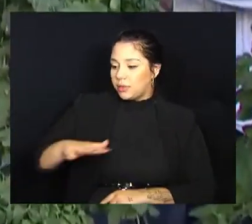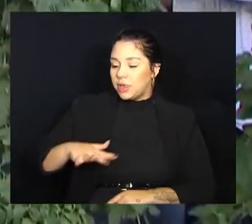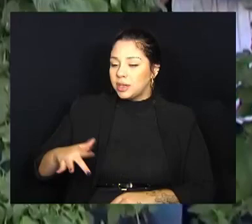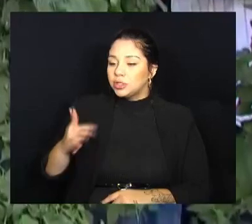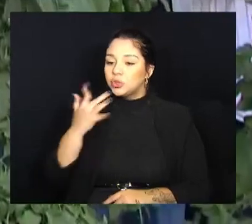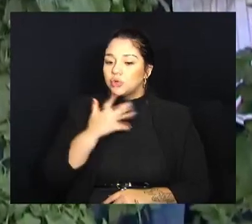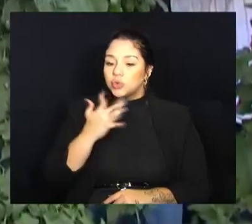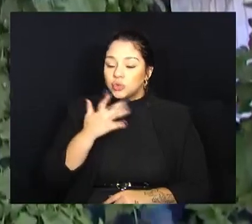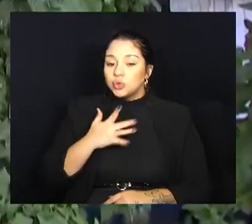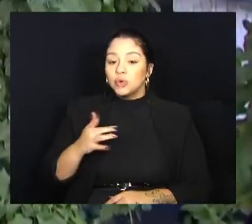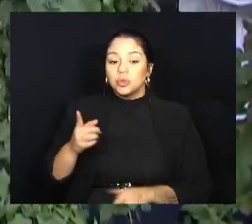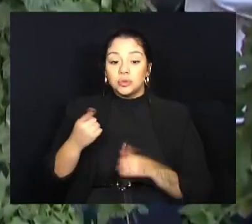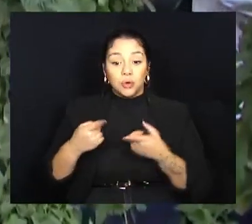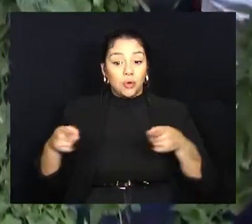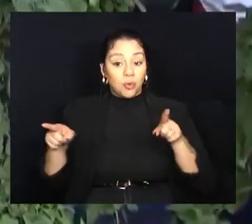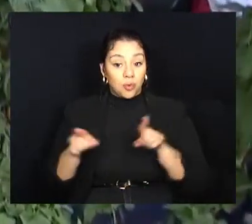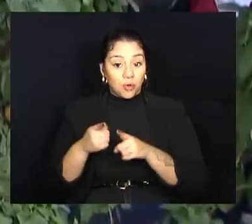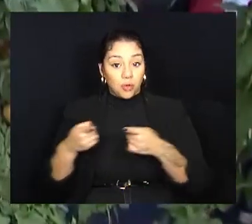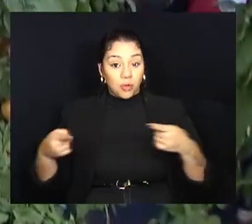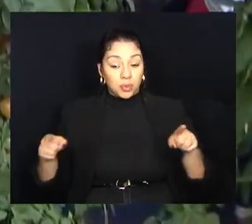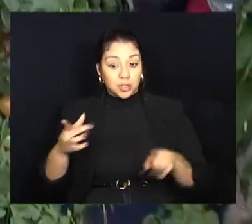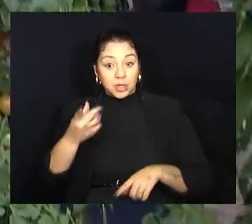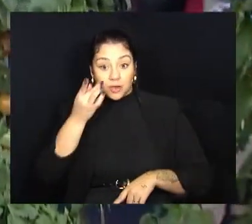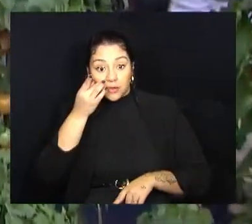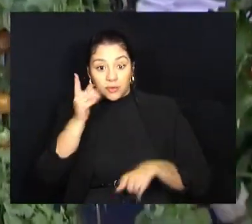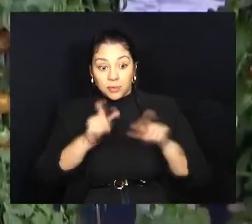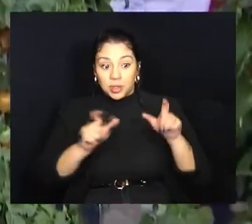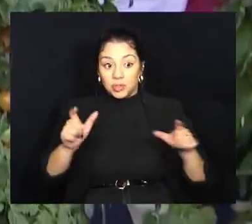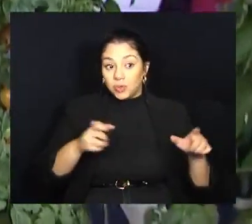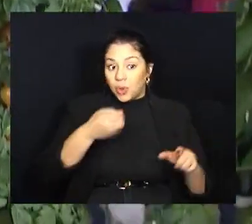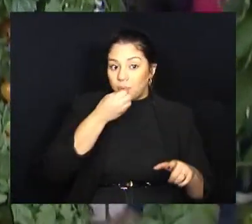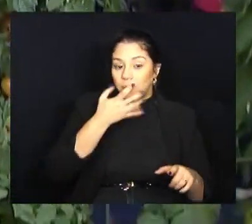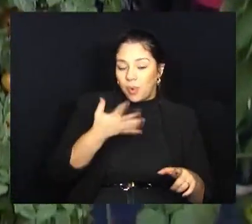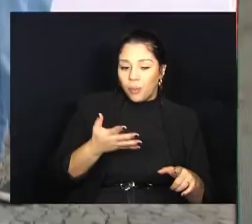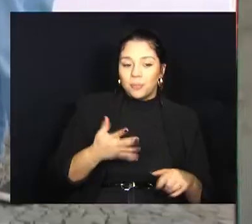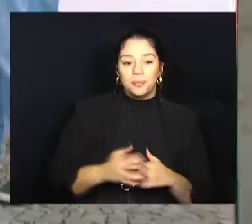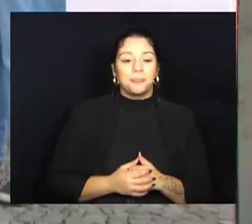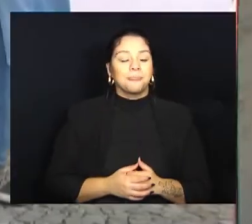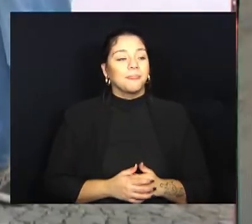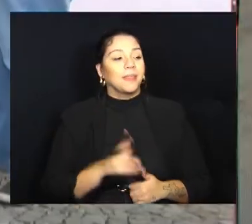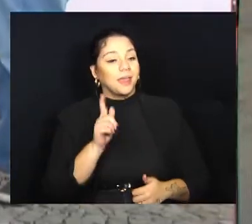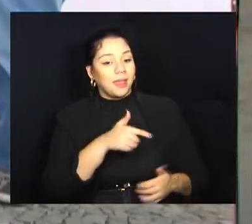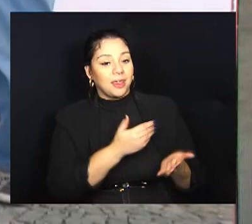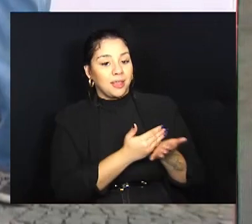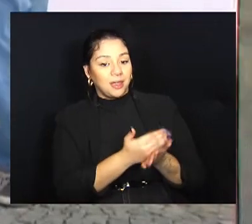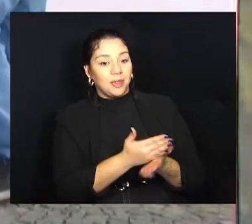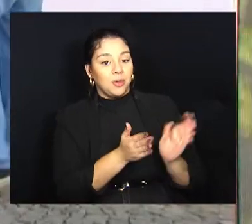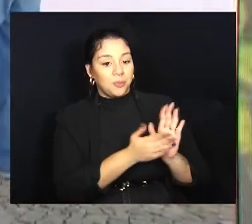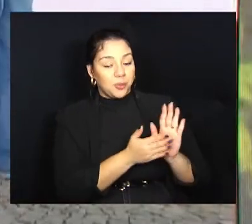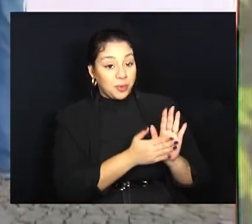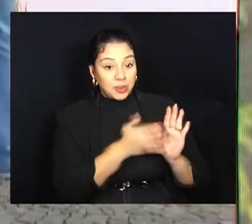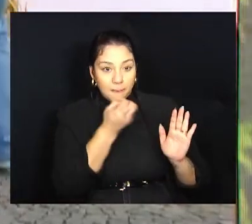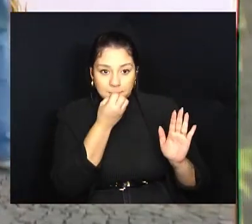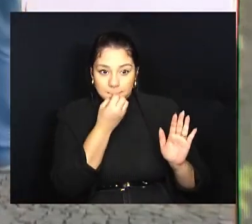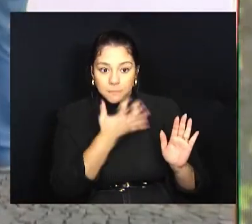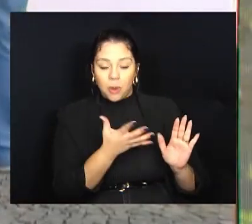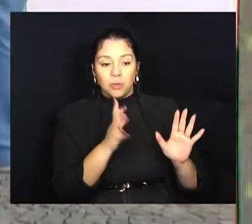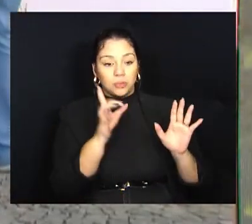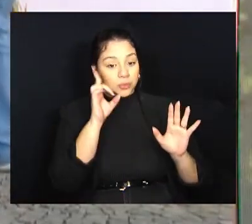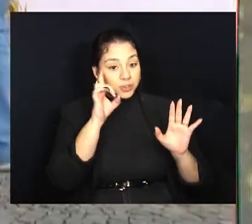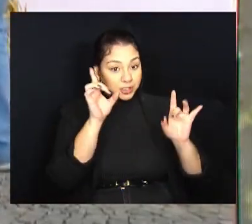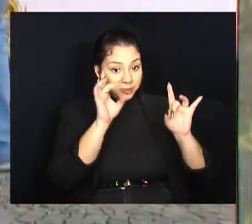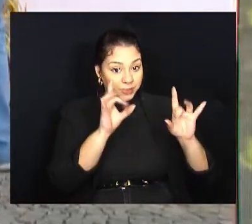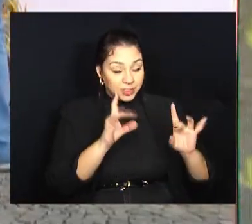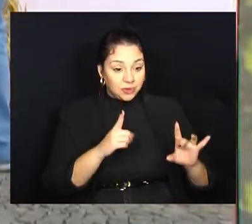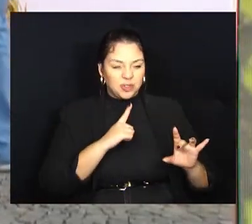música ao vivo, bastante gente agradável, muito bom. E foi uma iniciativa bacana esse dia aí especial de juntar todos